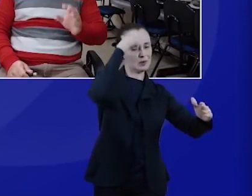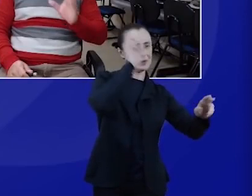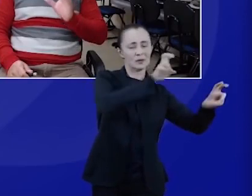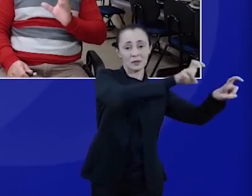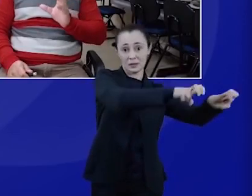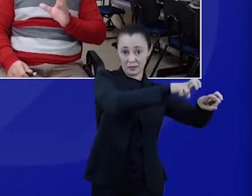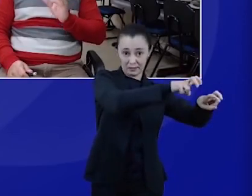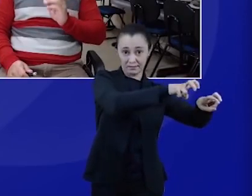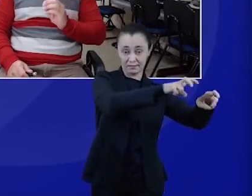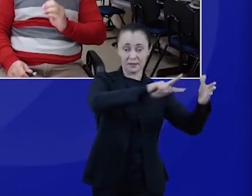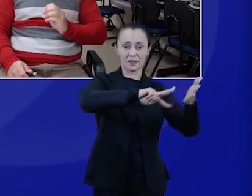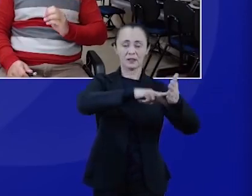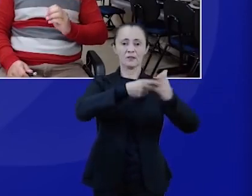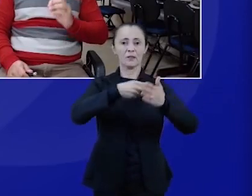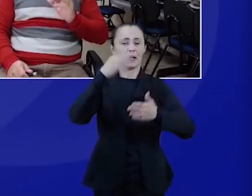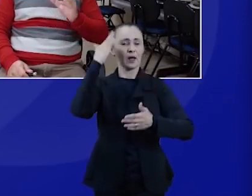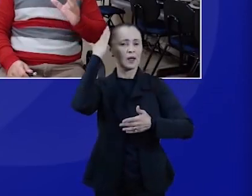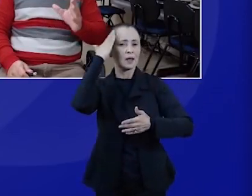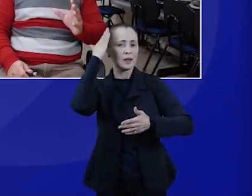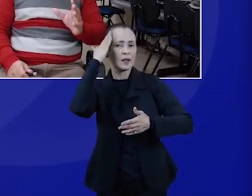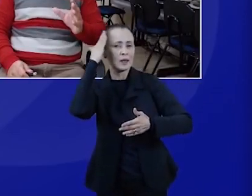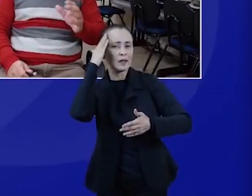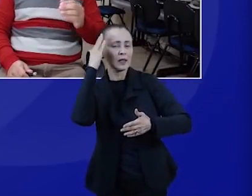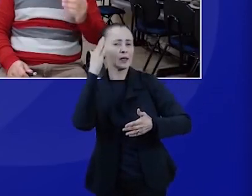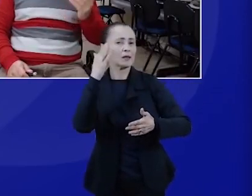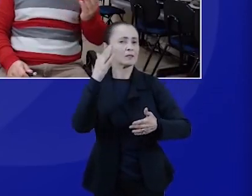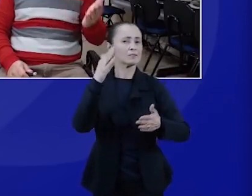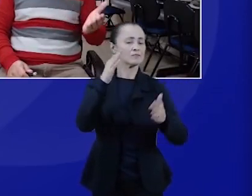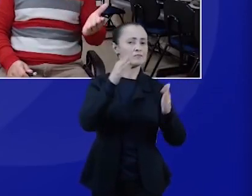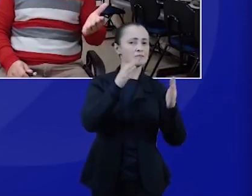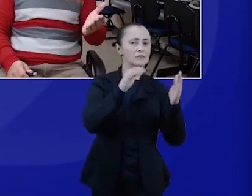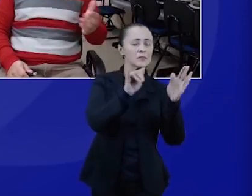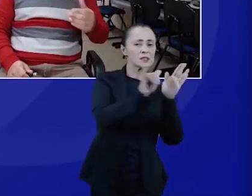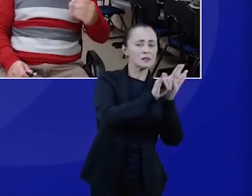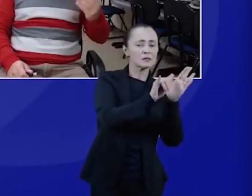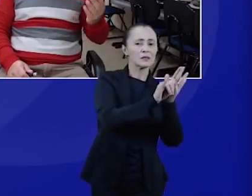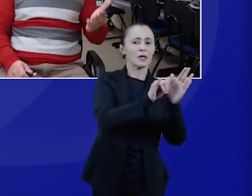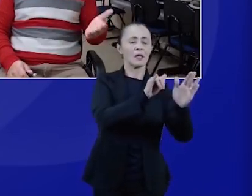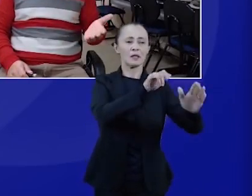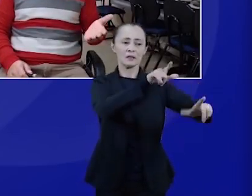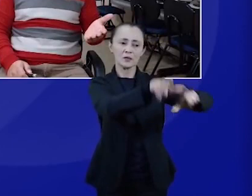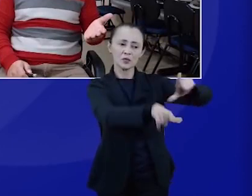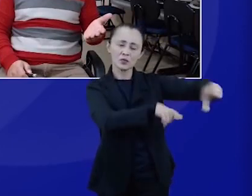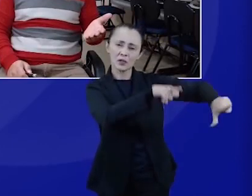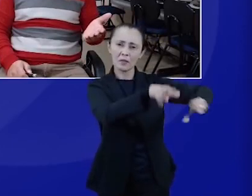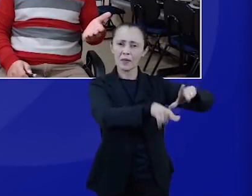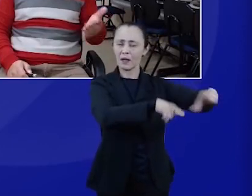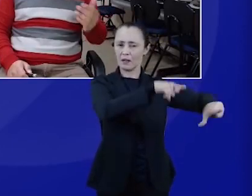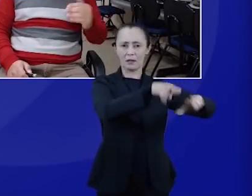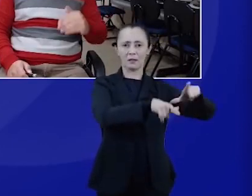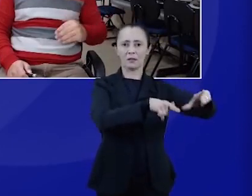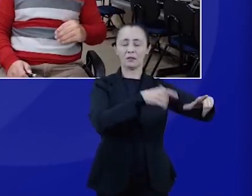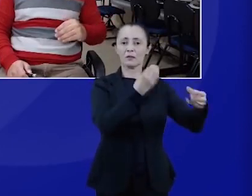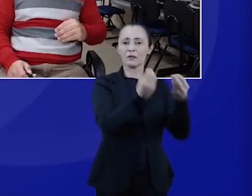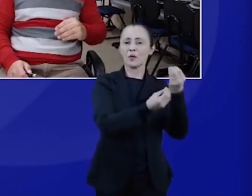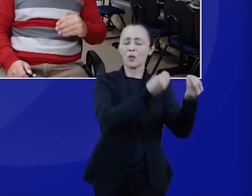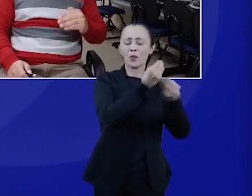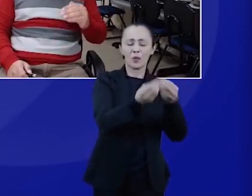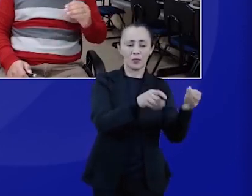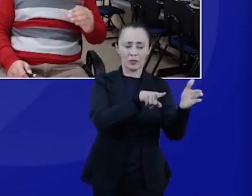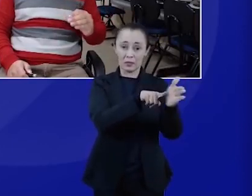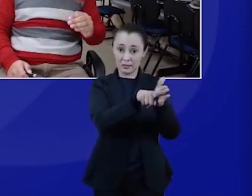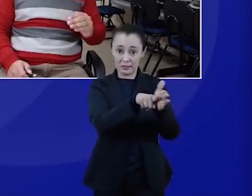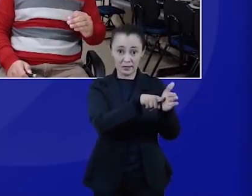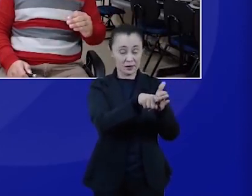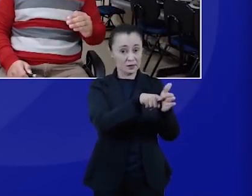Significa compreender a identidade, os saberes, o trabalho, a emancipação, a pesquisa